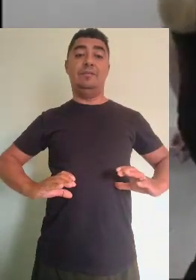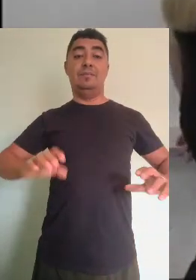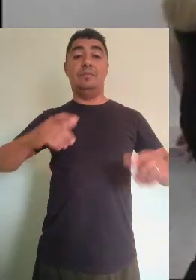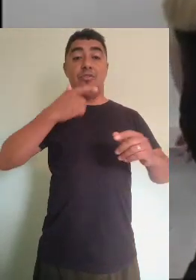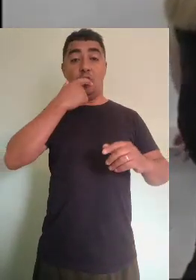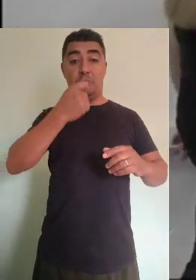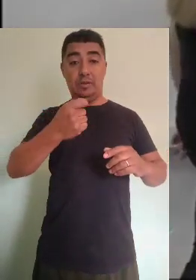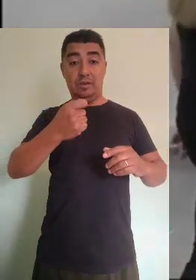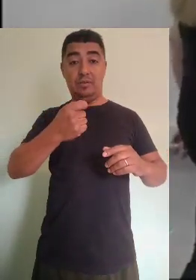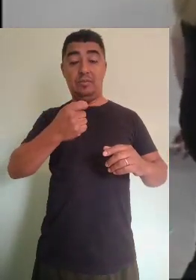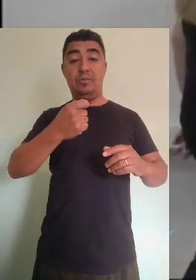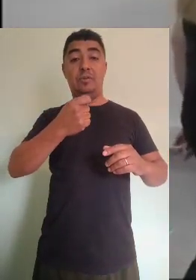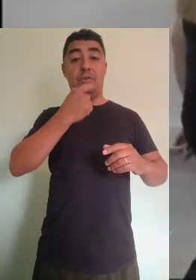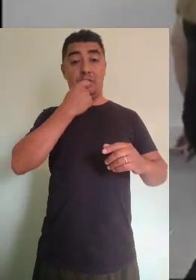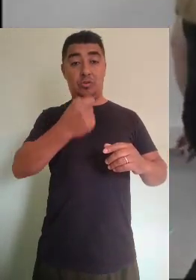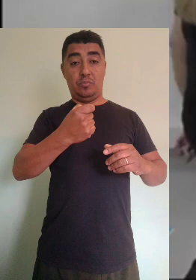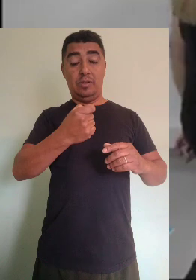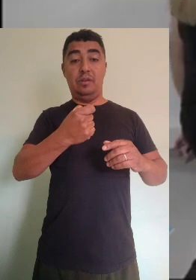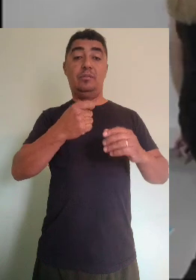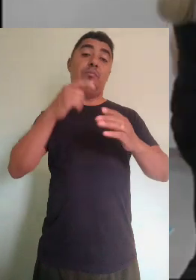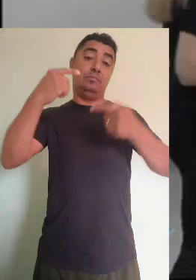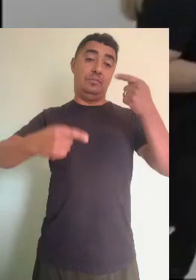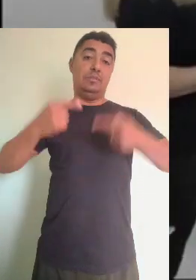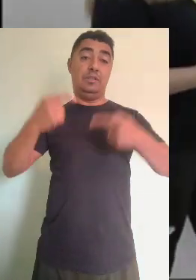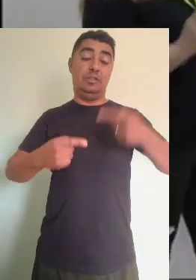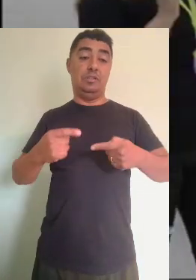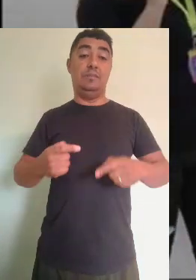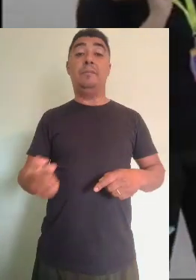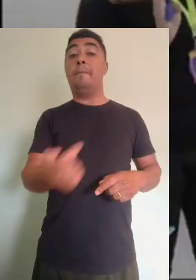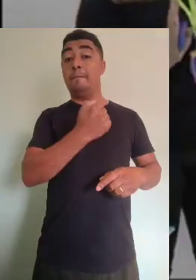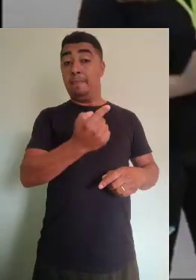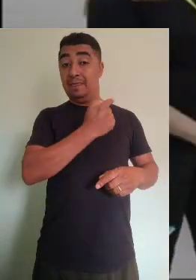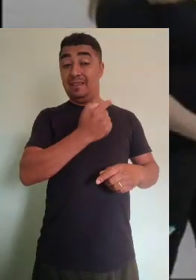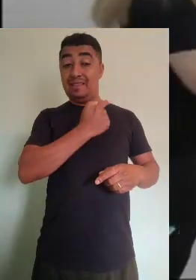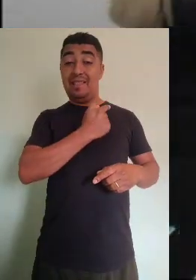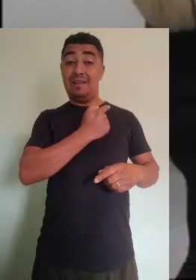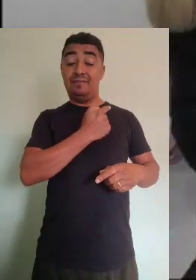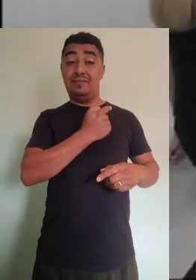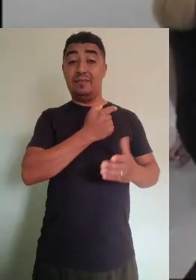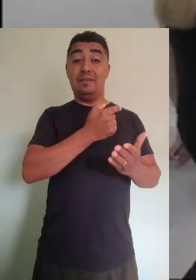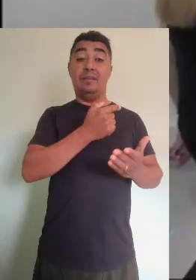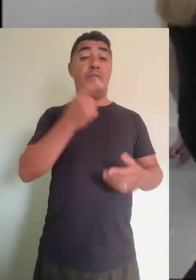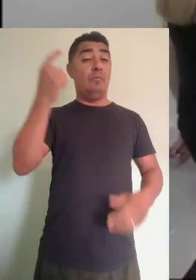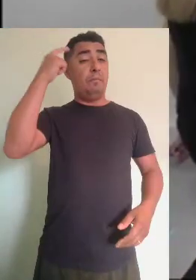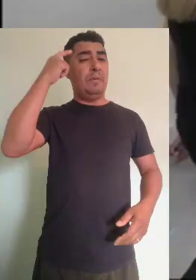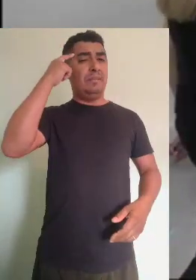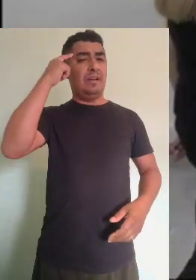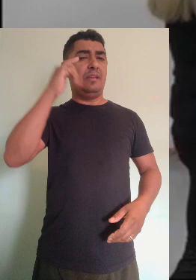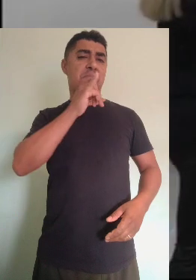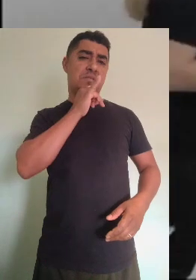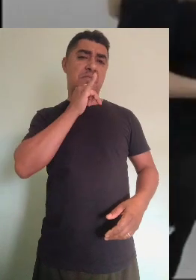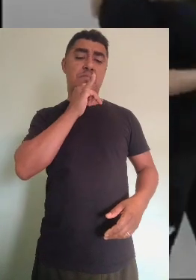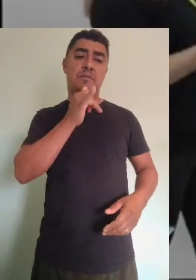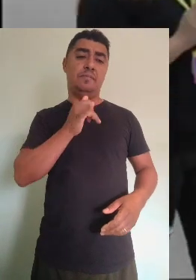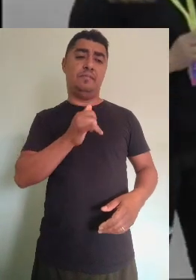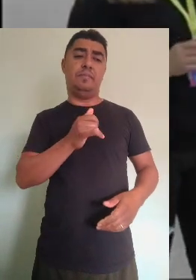dizer que a população da França, naquela época, fosse isso aqui. Se a gente pensar que metade da população